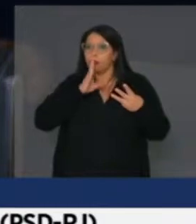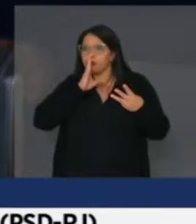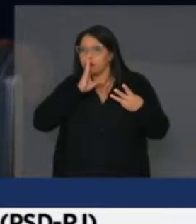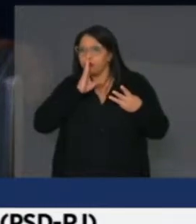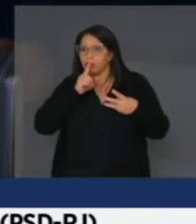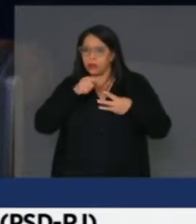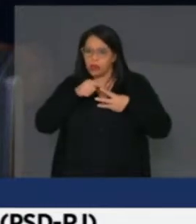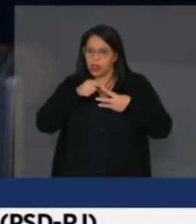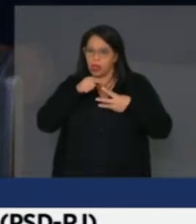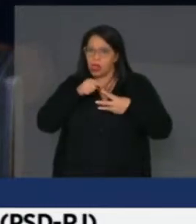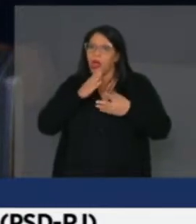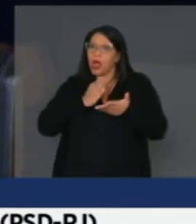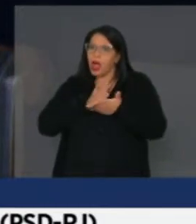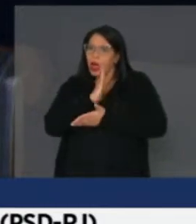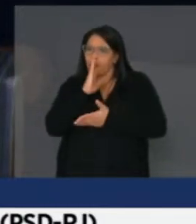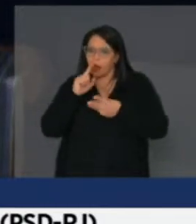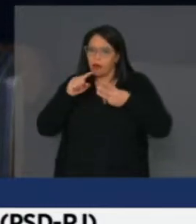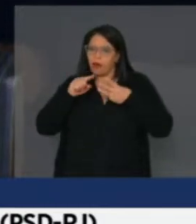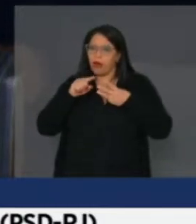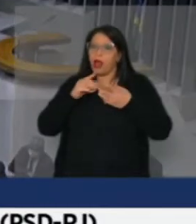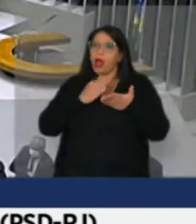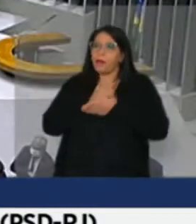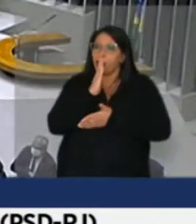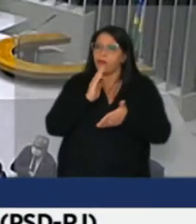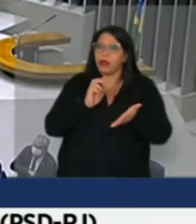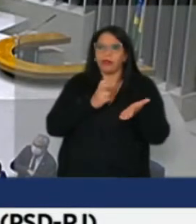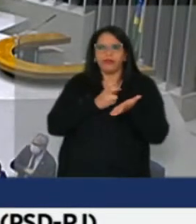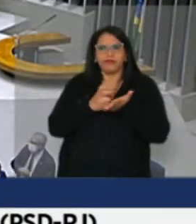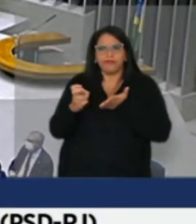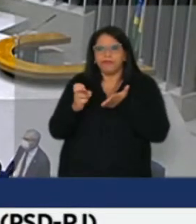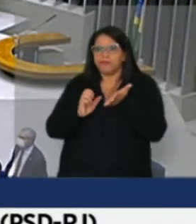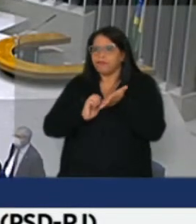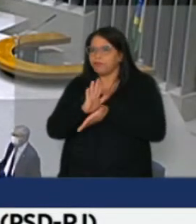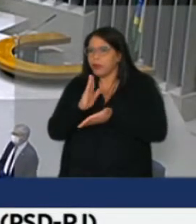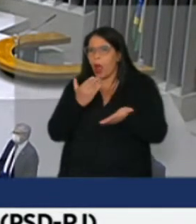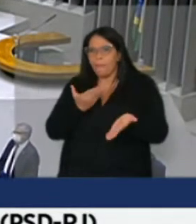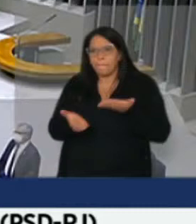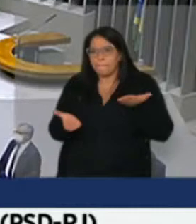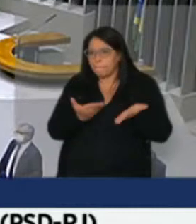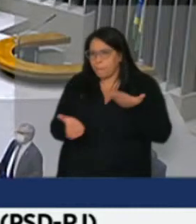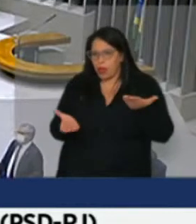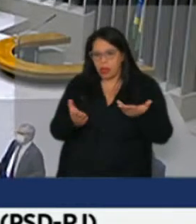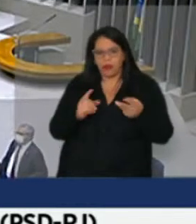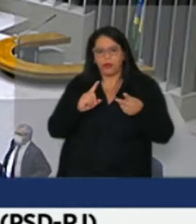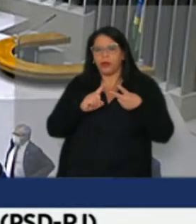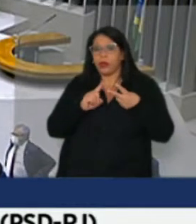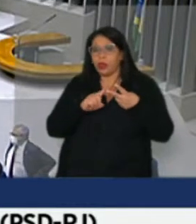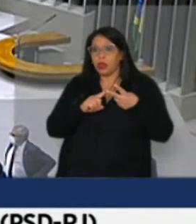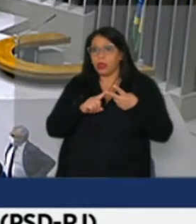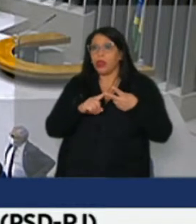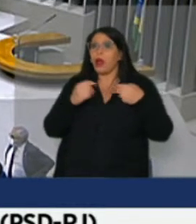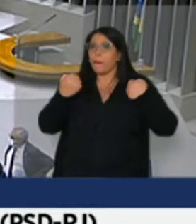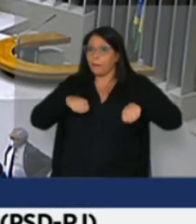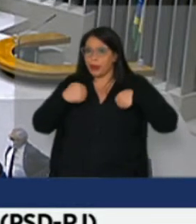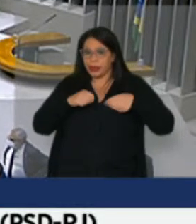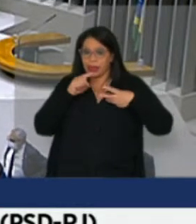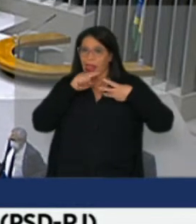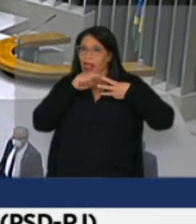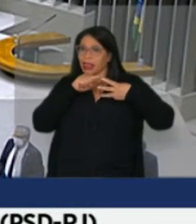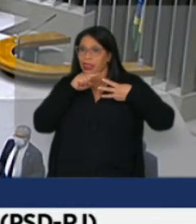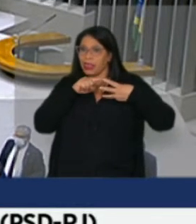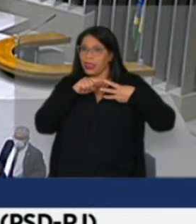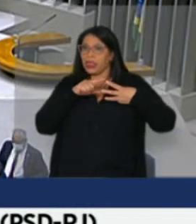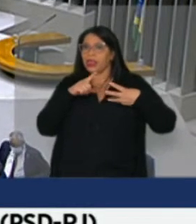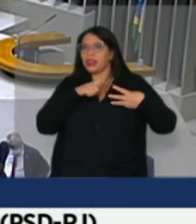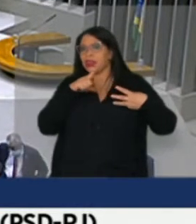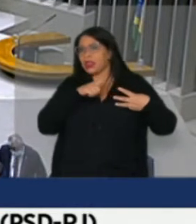aprovando o projeto de resolução que prevê a perda de mandato da deputada Flor de Lis, sendo necessário que haja pelo